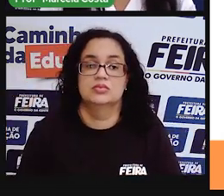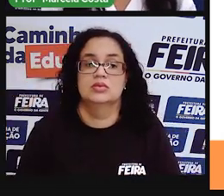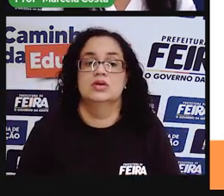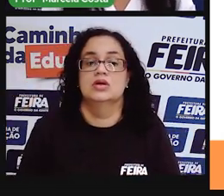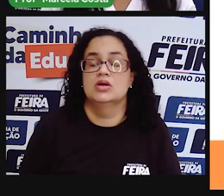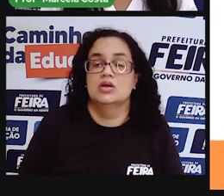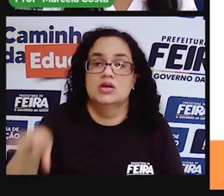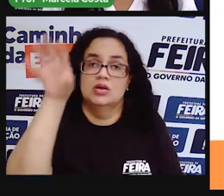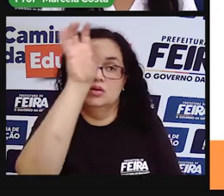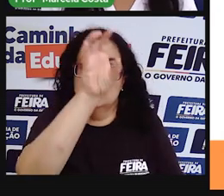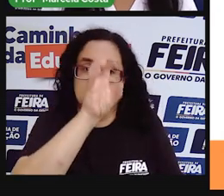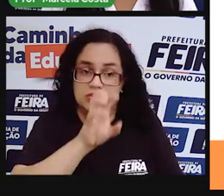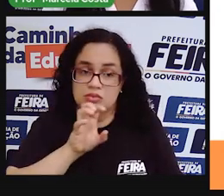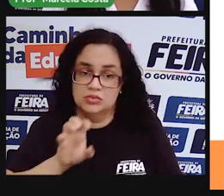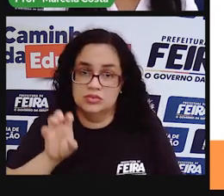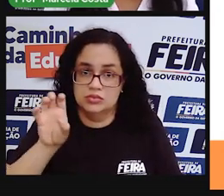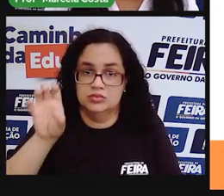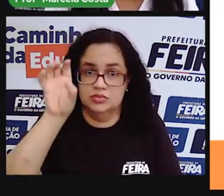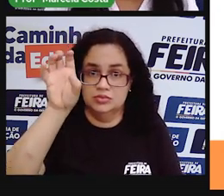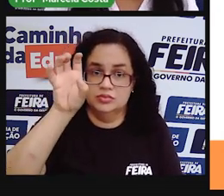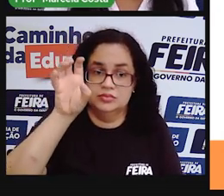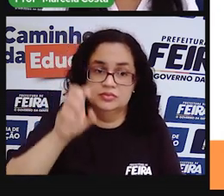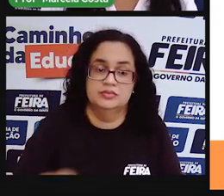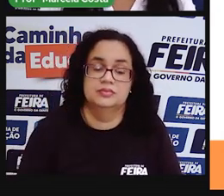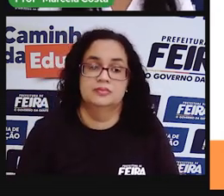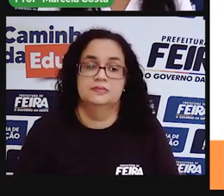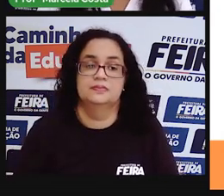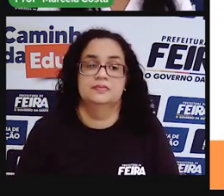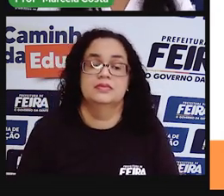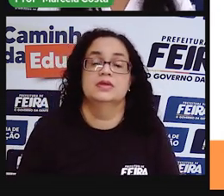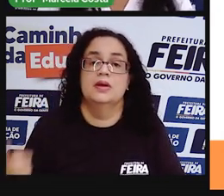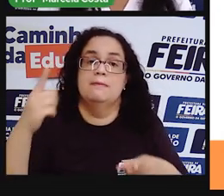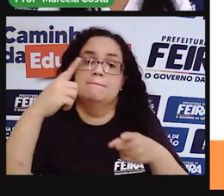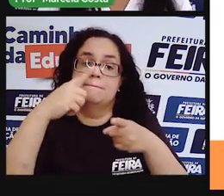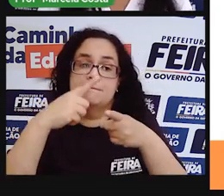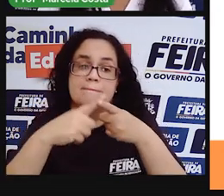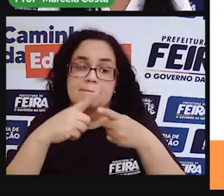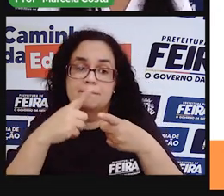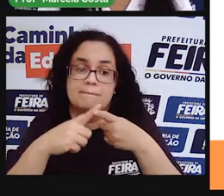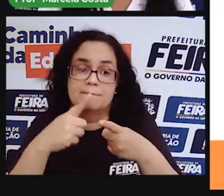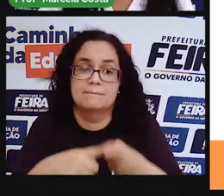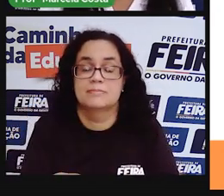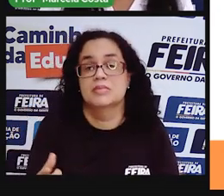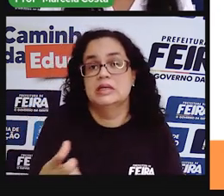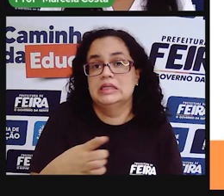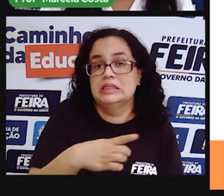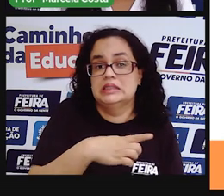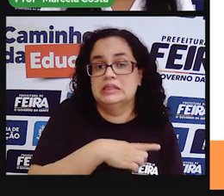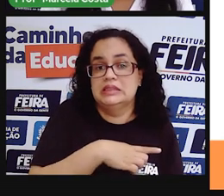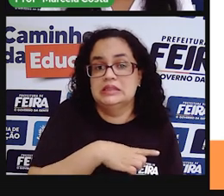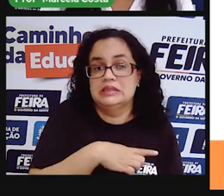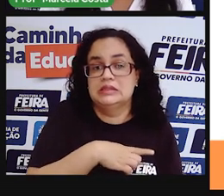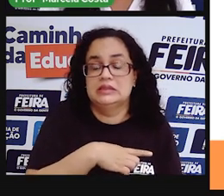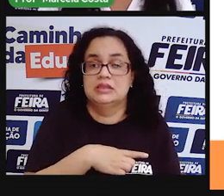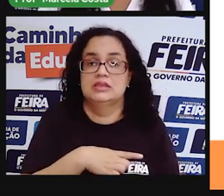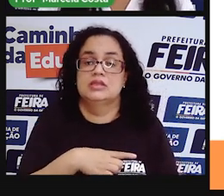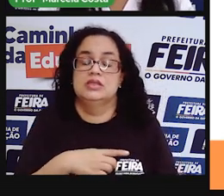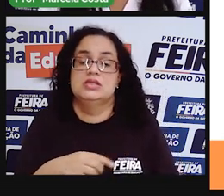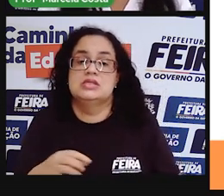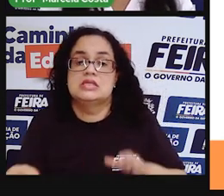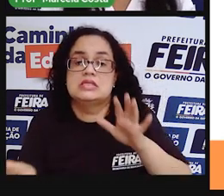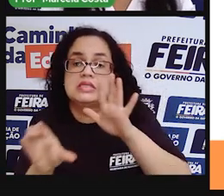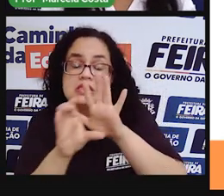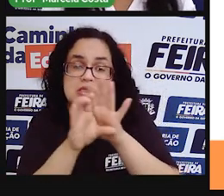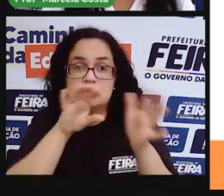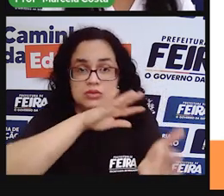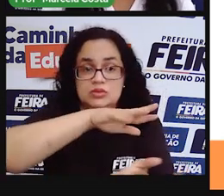região, independente da língua que aquela pessoa fala, porque tem alguns símbolos que são universais. Então, mesmo